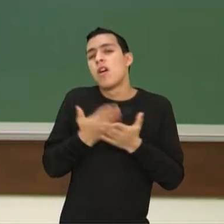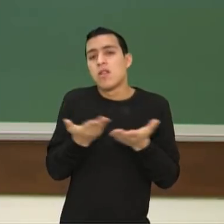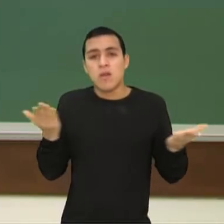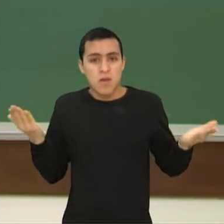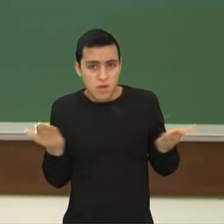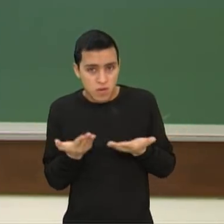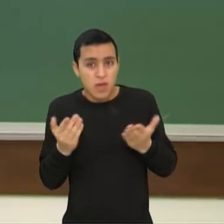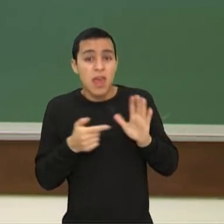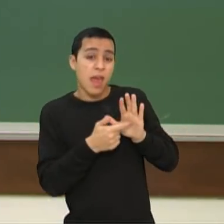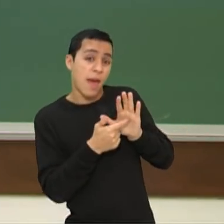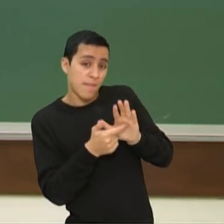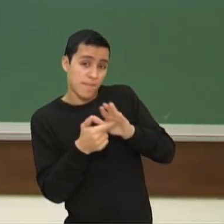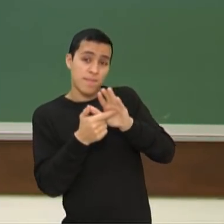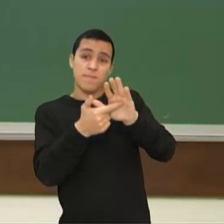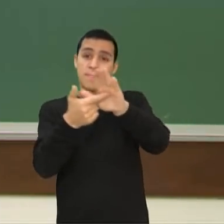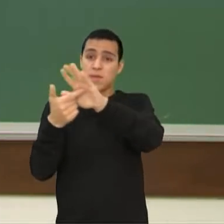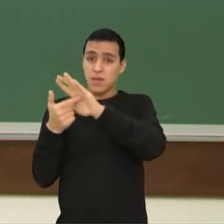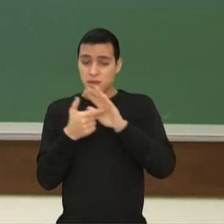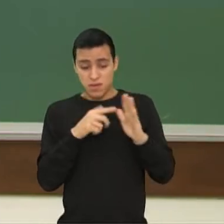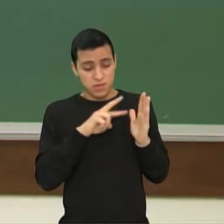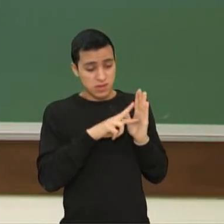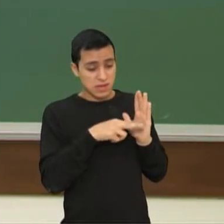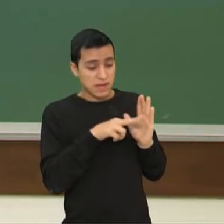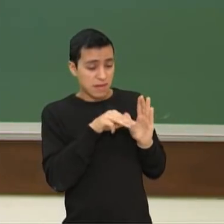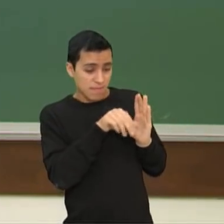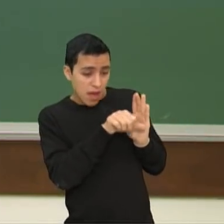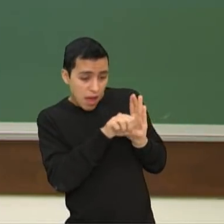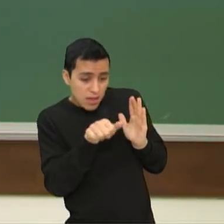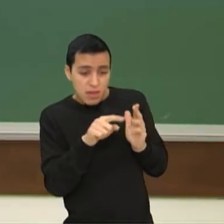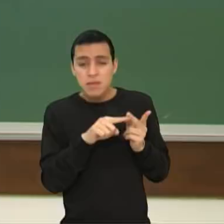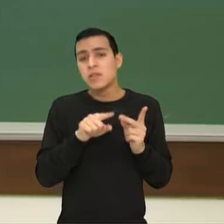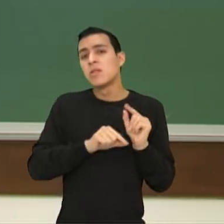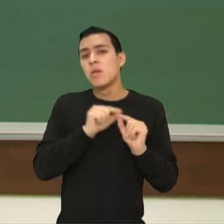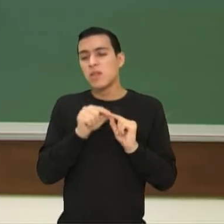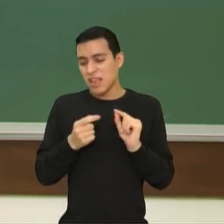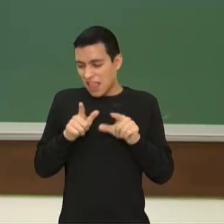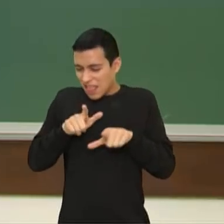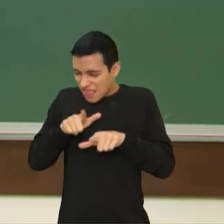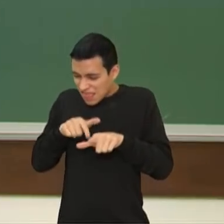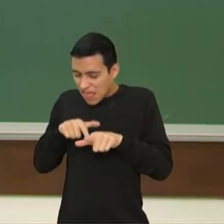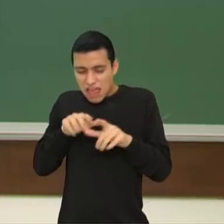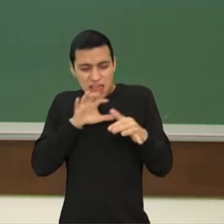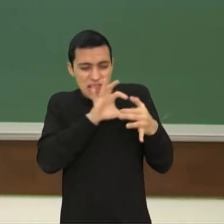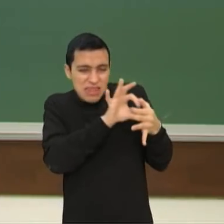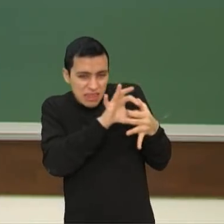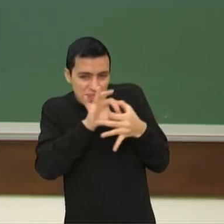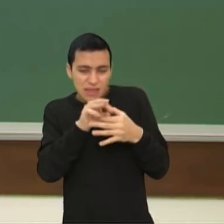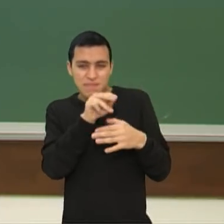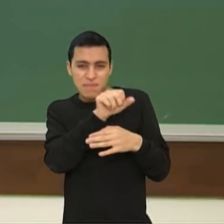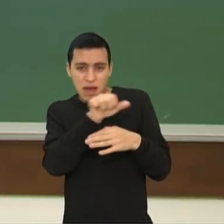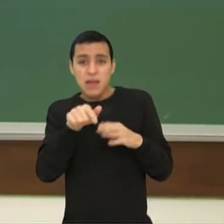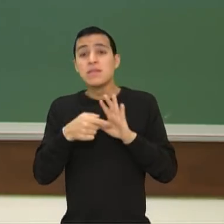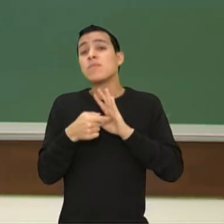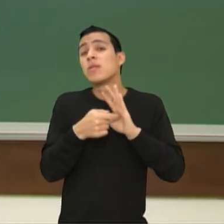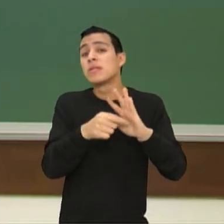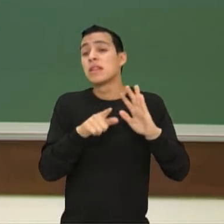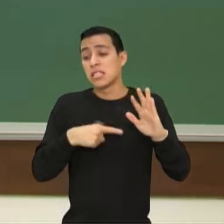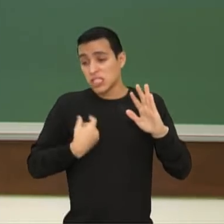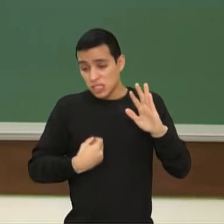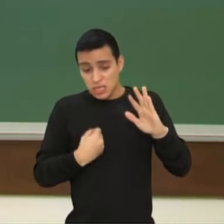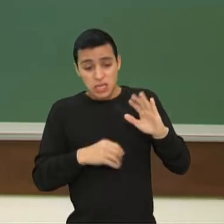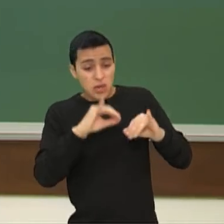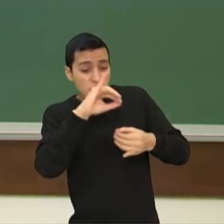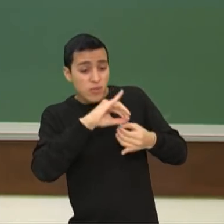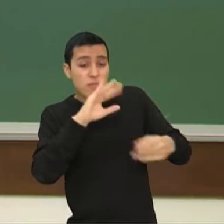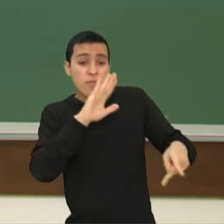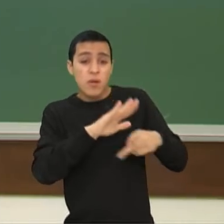aula? Apresentar para vocês o que é massa, as unidades de massa e mostrar para vocês que existe um instrumento